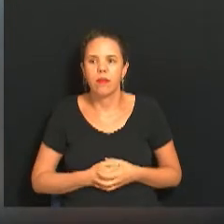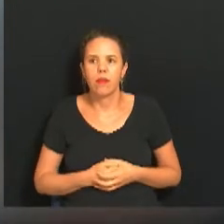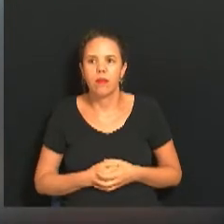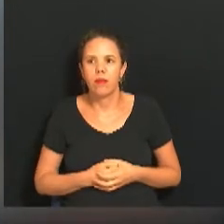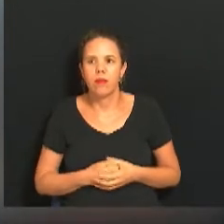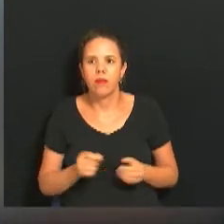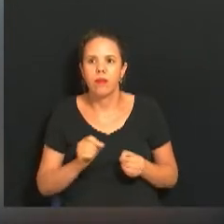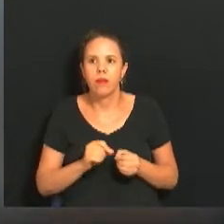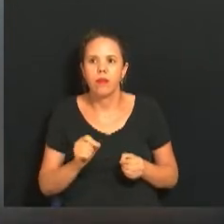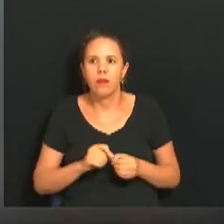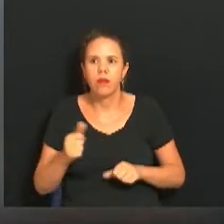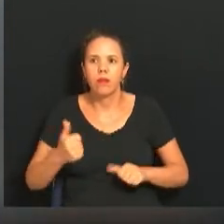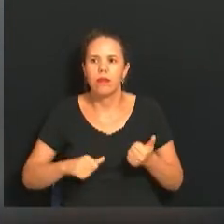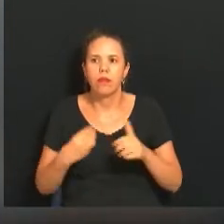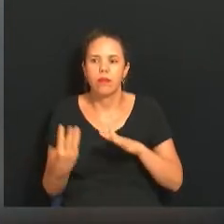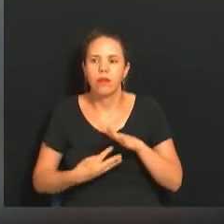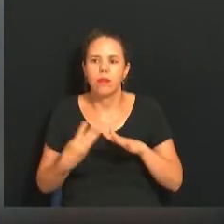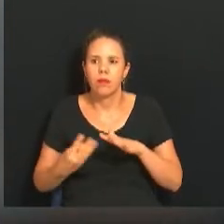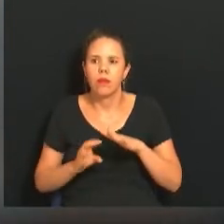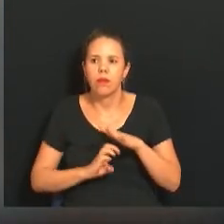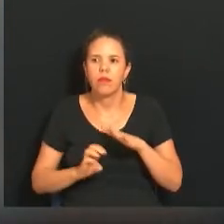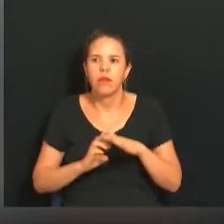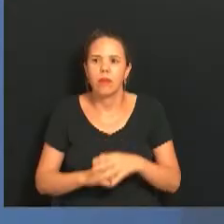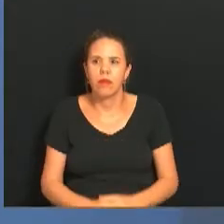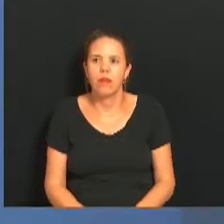fazer a licitação das empresas.